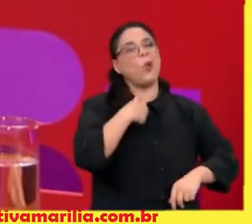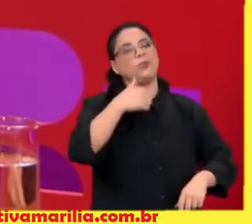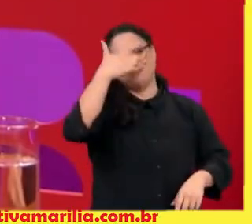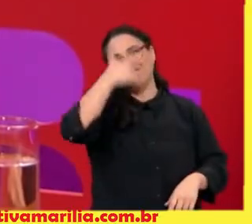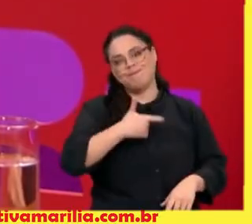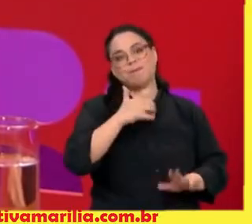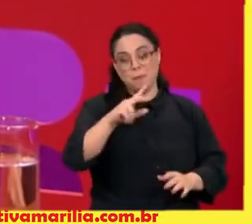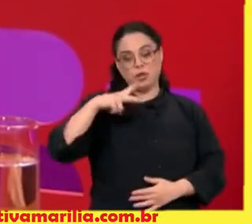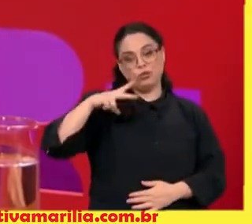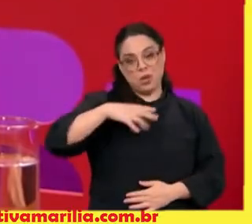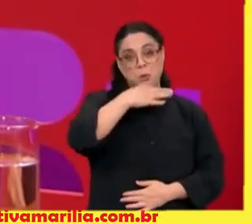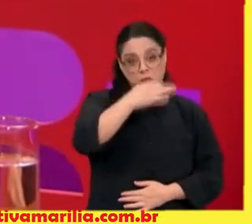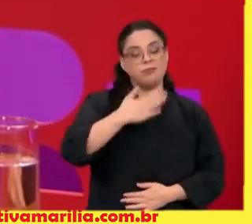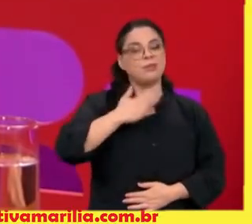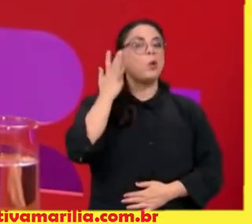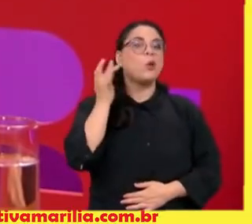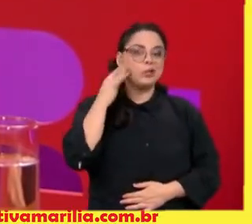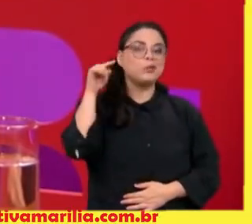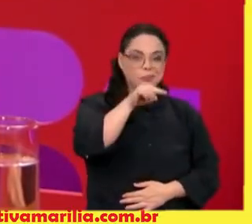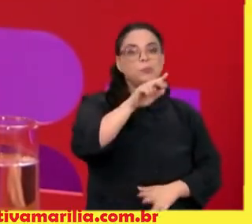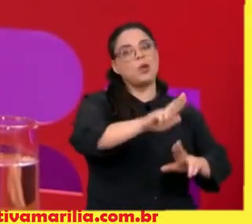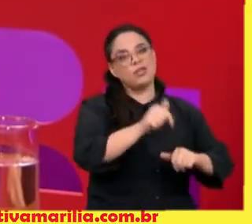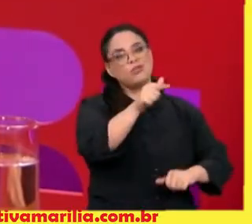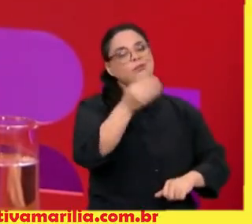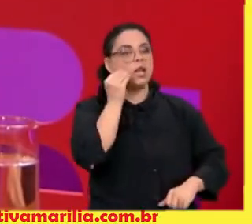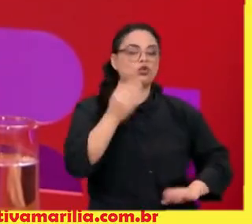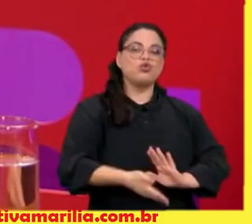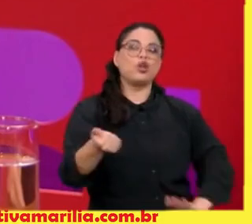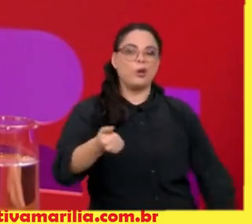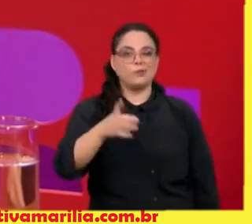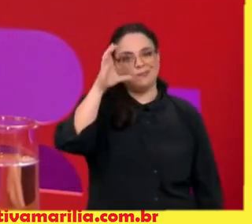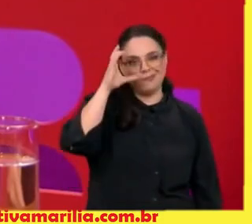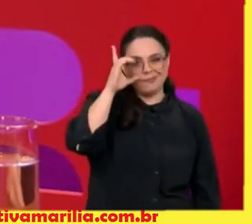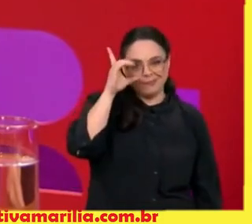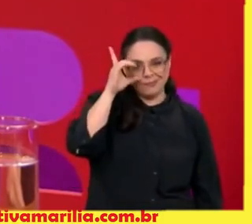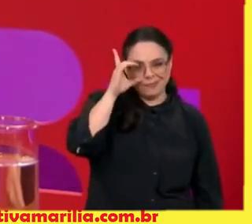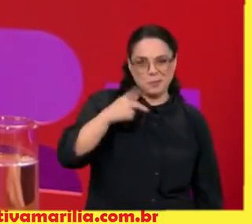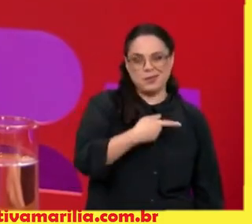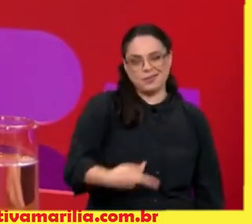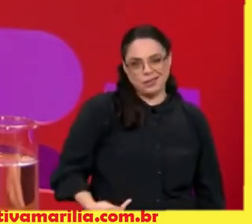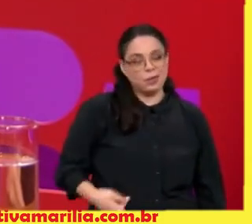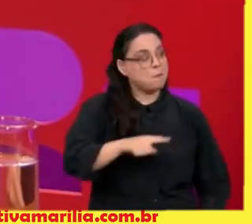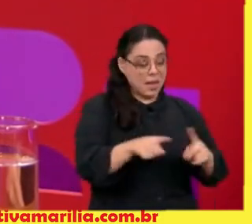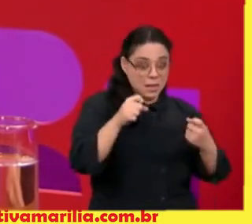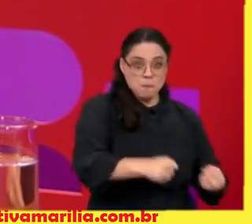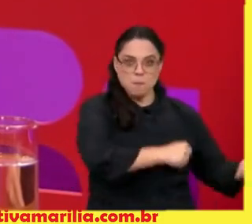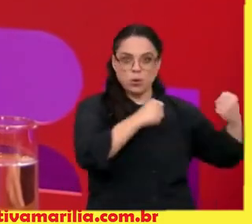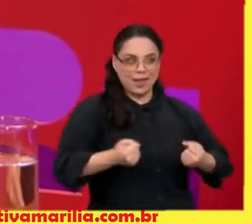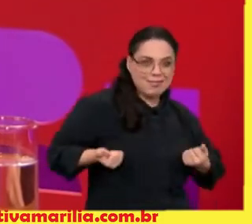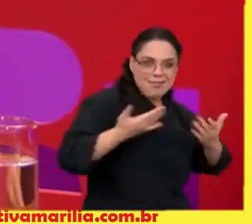mandato, mas ela não tinha nenhum poder de fazer justiça, de procurar gente que